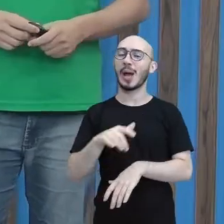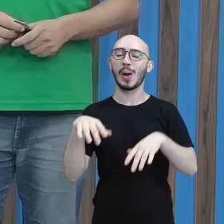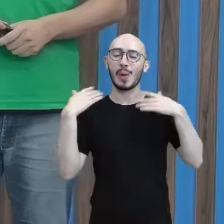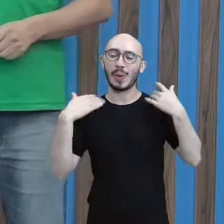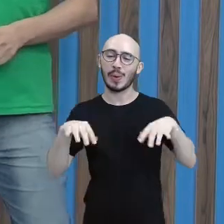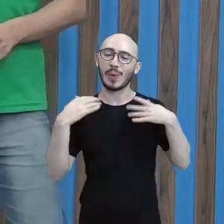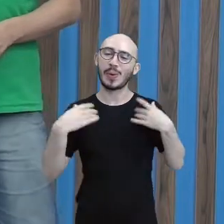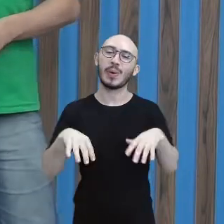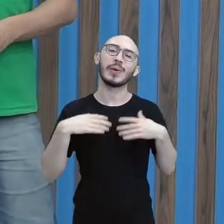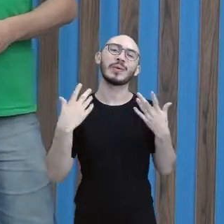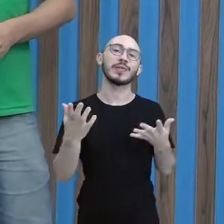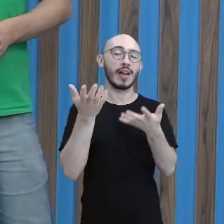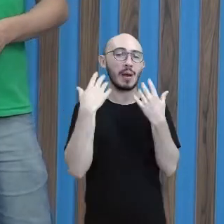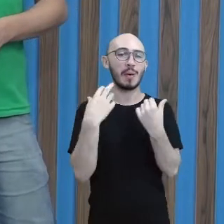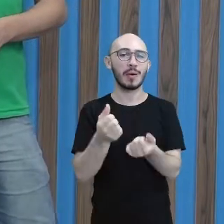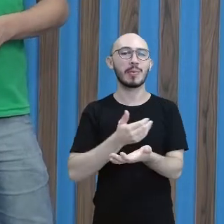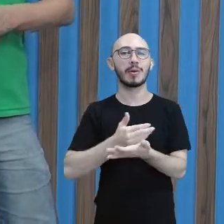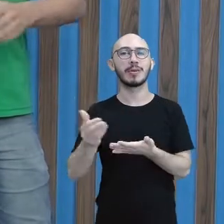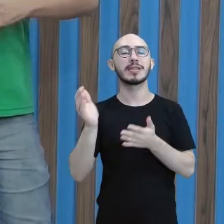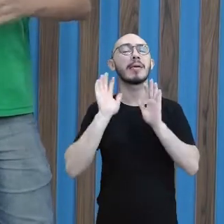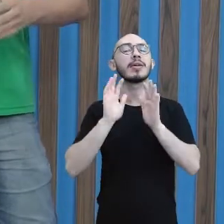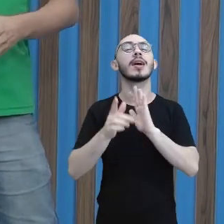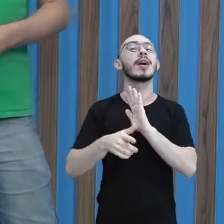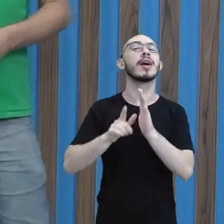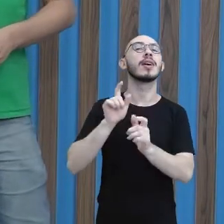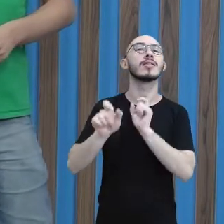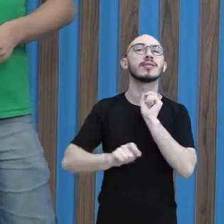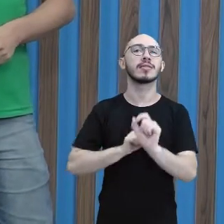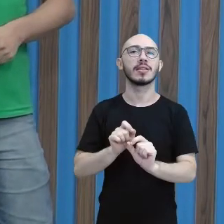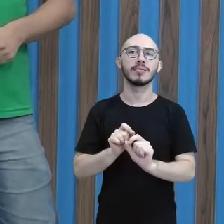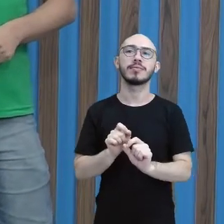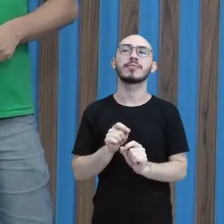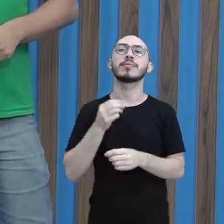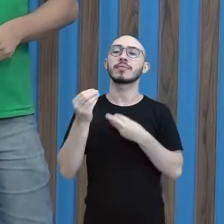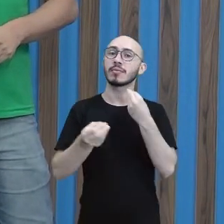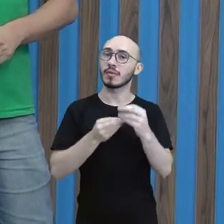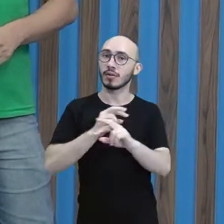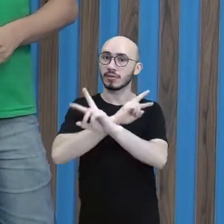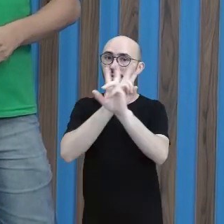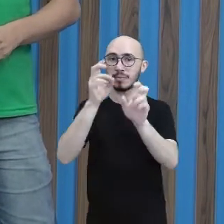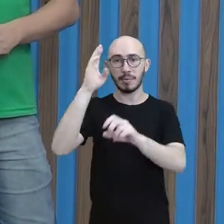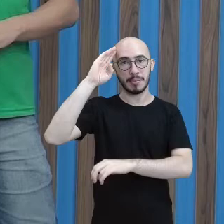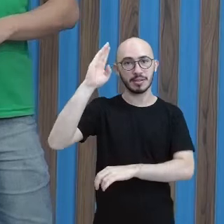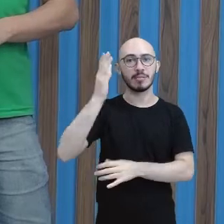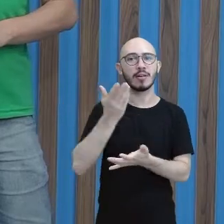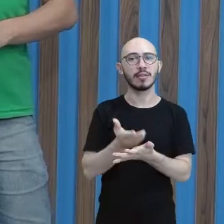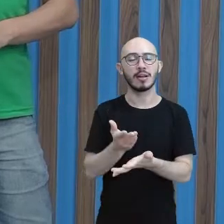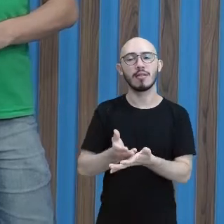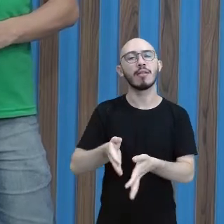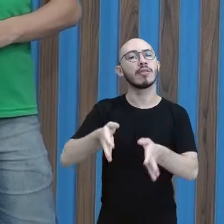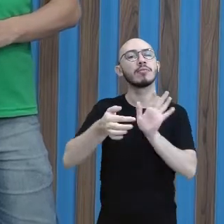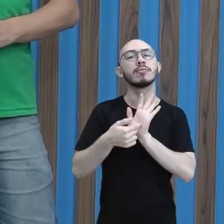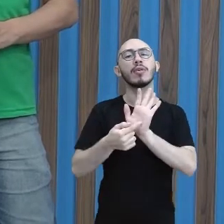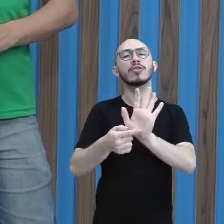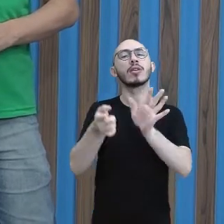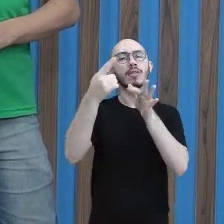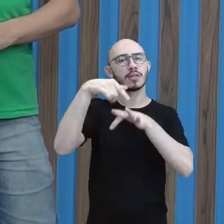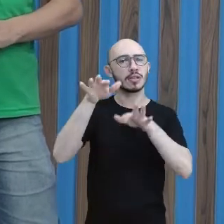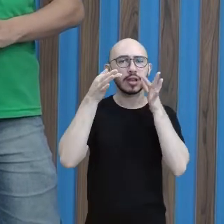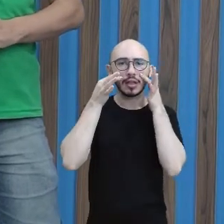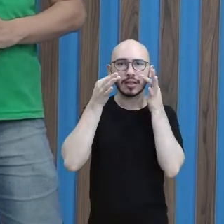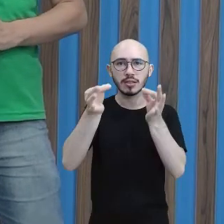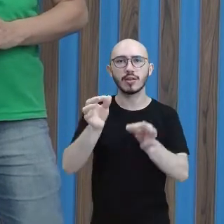aí. Ó, vamos embora, né, gente? Ó, antes de a gente tratar do nosso tema central da aula, eu quero só chamar a atenção, né? Nós tivemos